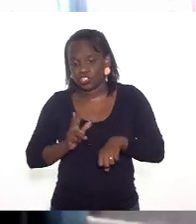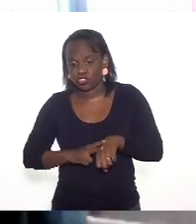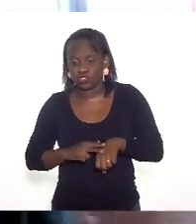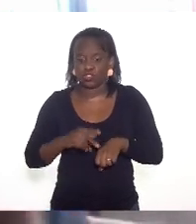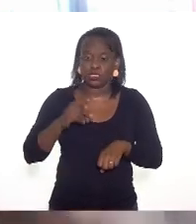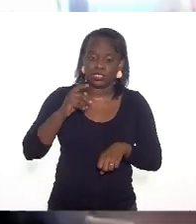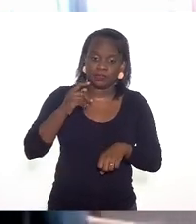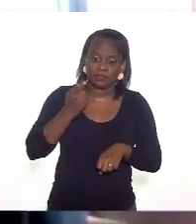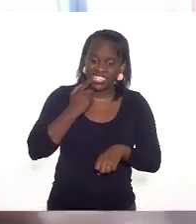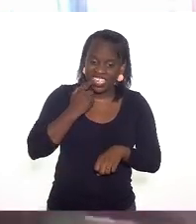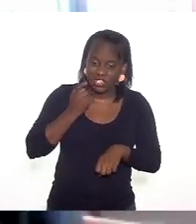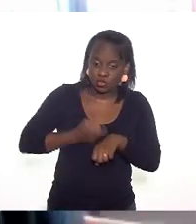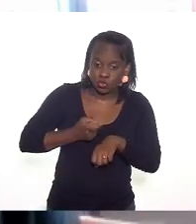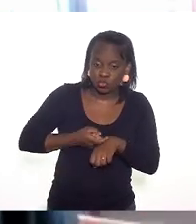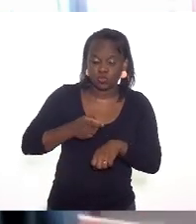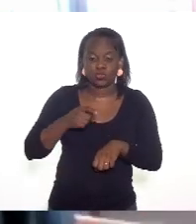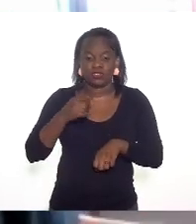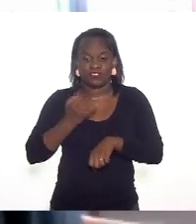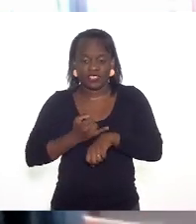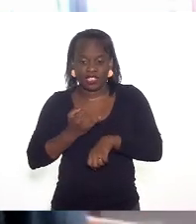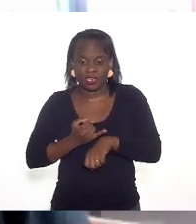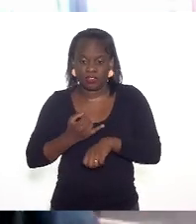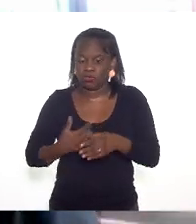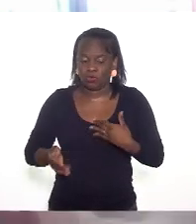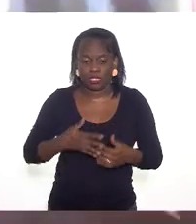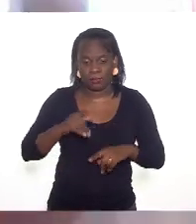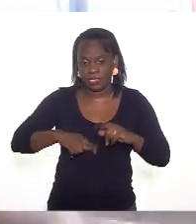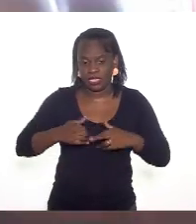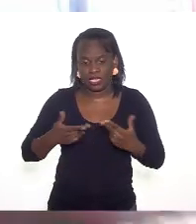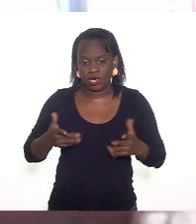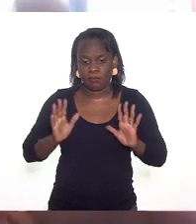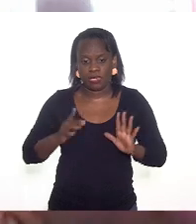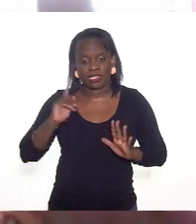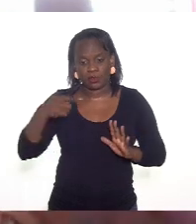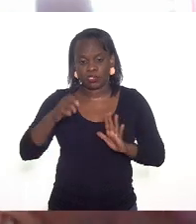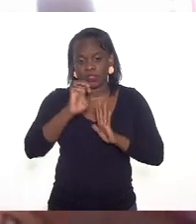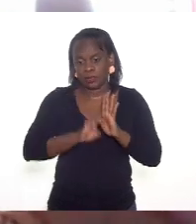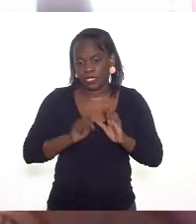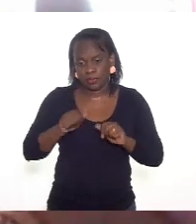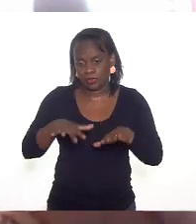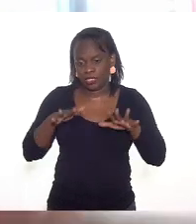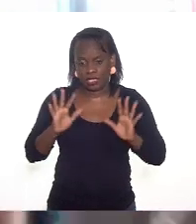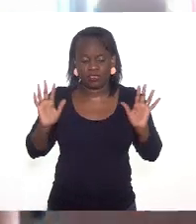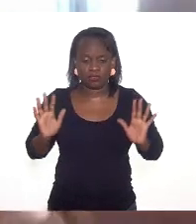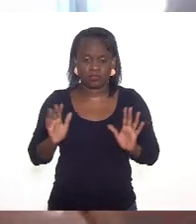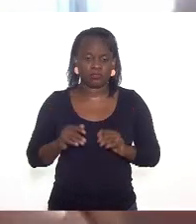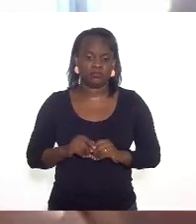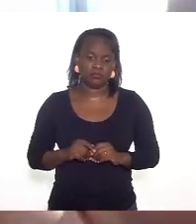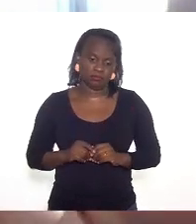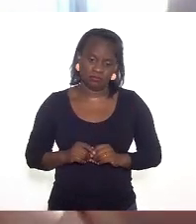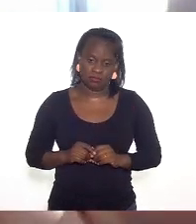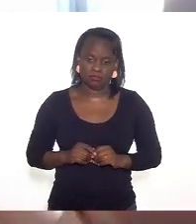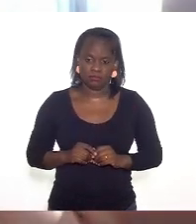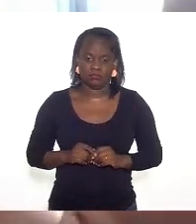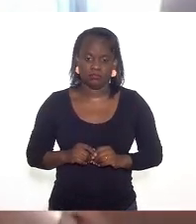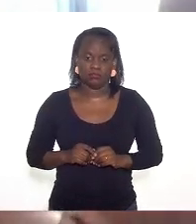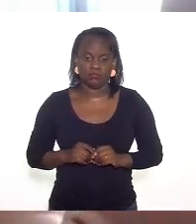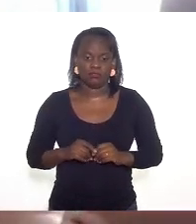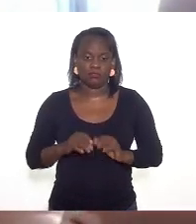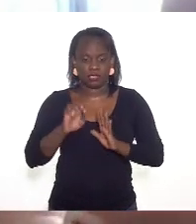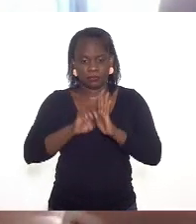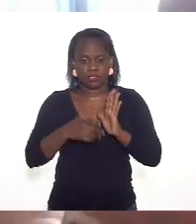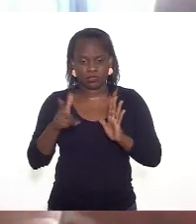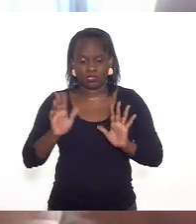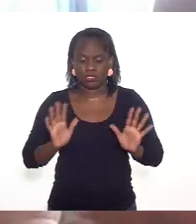plástico duro, de alumínio, de qualquer material. Mas tudo bem, depois a gente emenda no plenário. Ou já é o final das